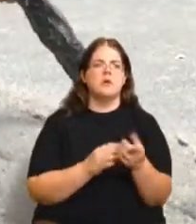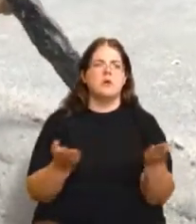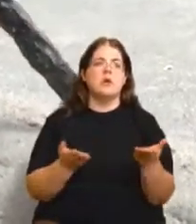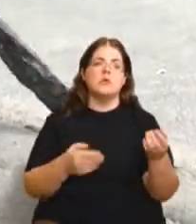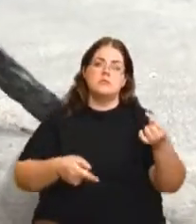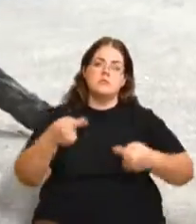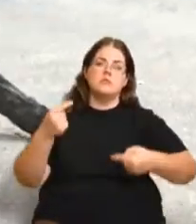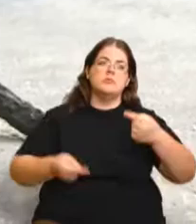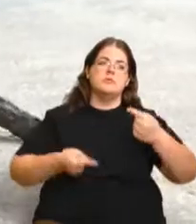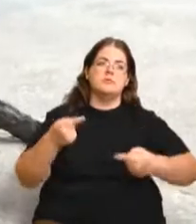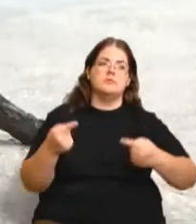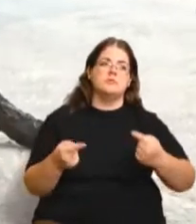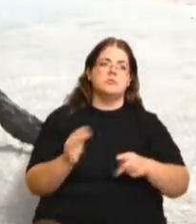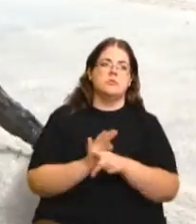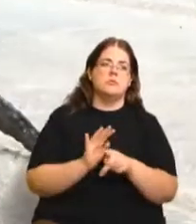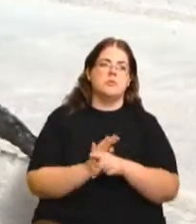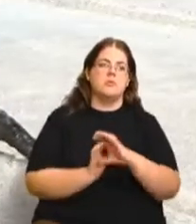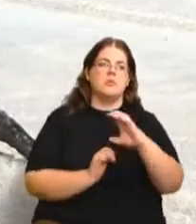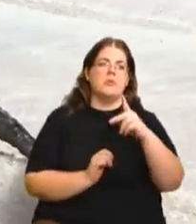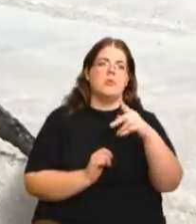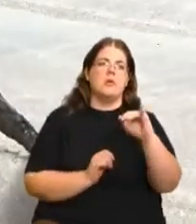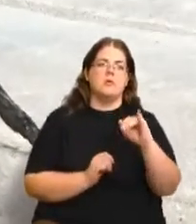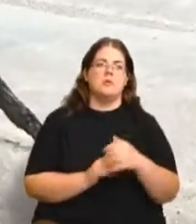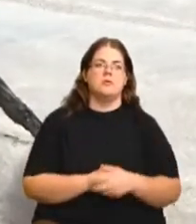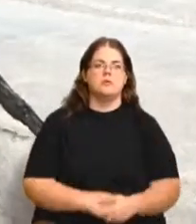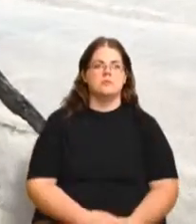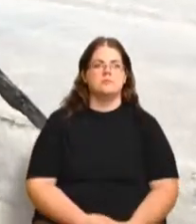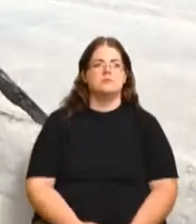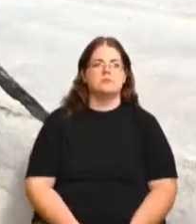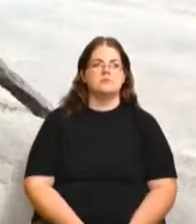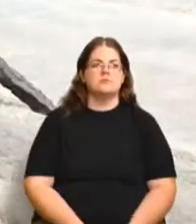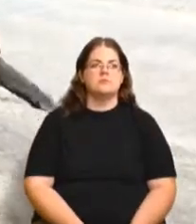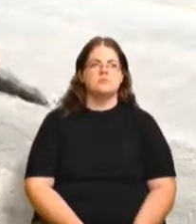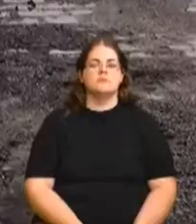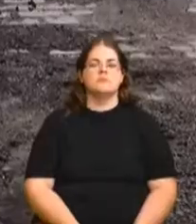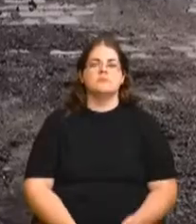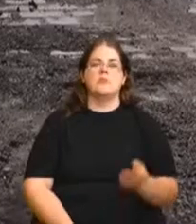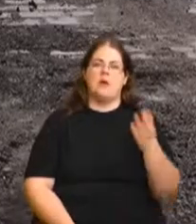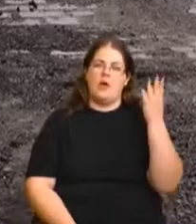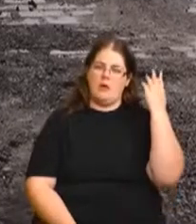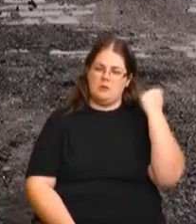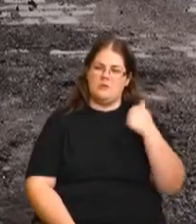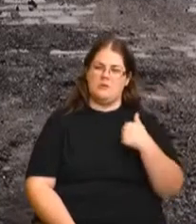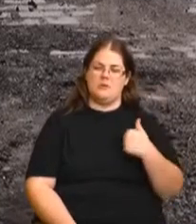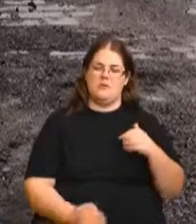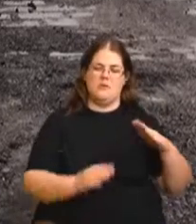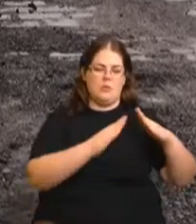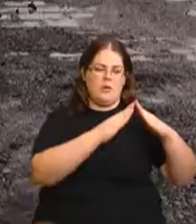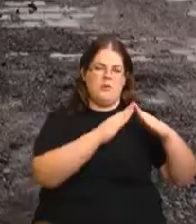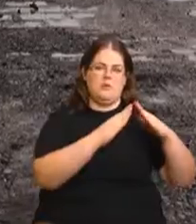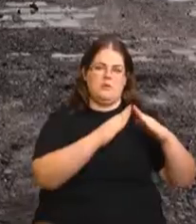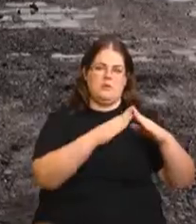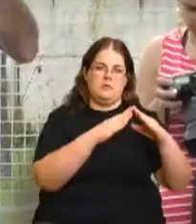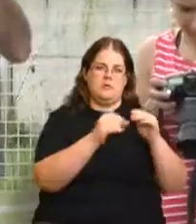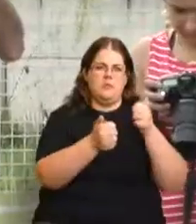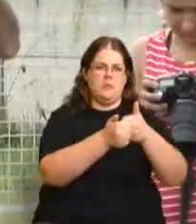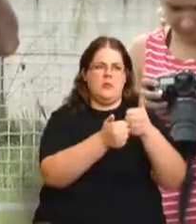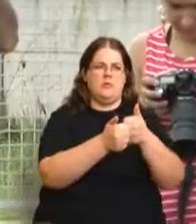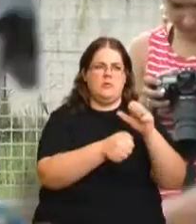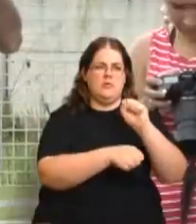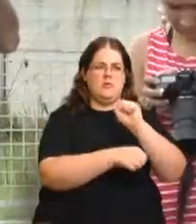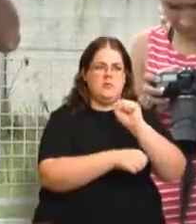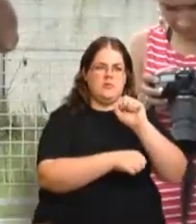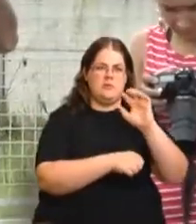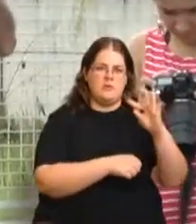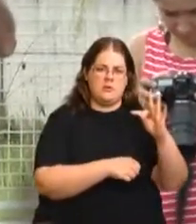protelando em discussão, mas agora com a instalação da CPI. Pois é, isso foi outra situação. Desde o início do mandato, eu, por ser morador da Zona Norte, do bairro Santa Terezinha, todos